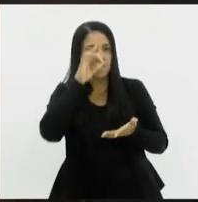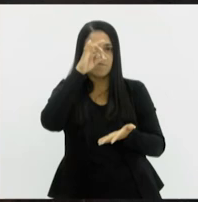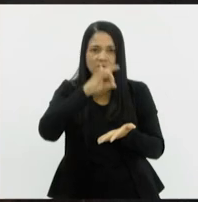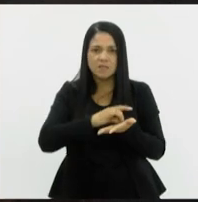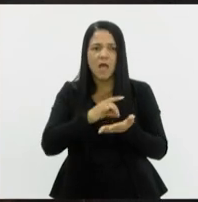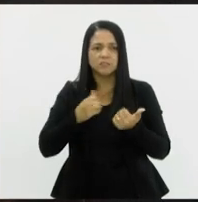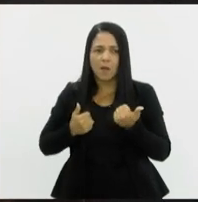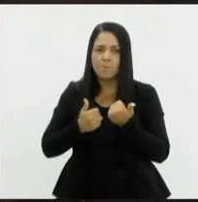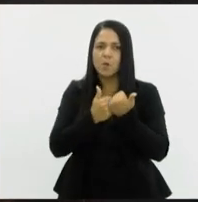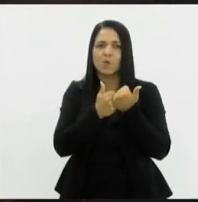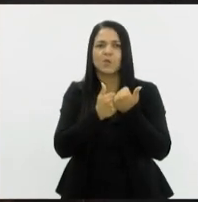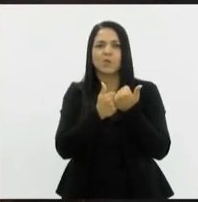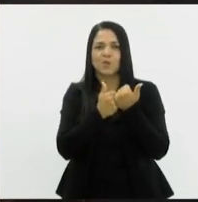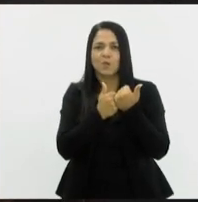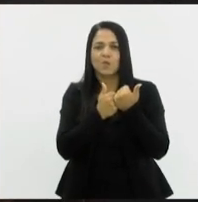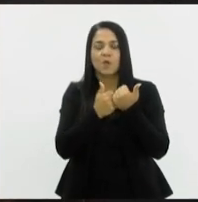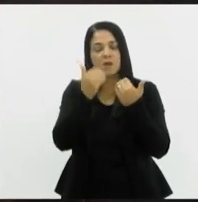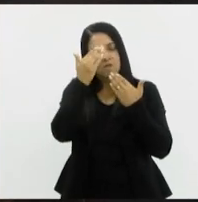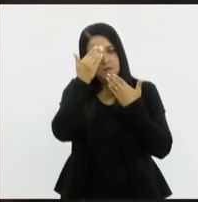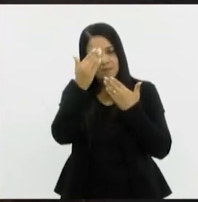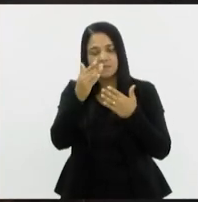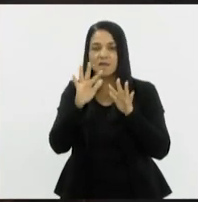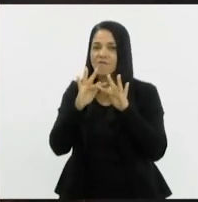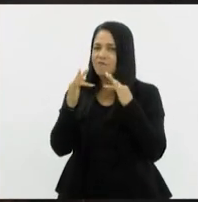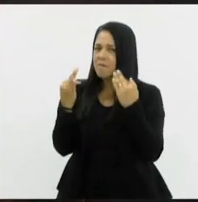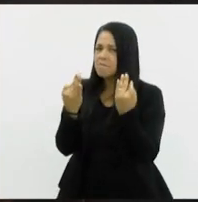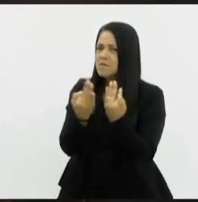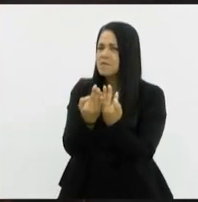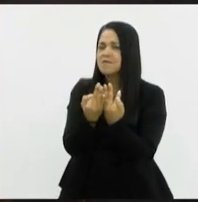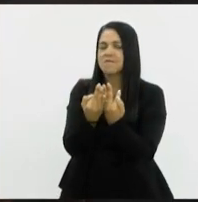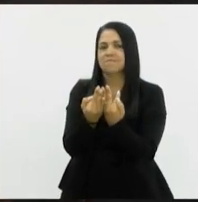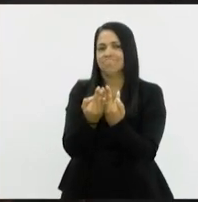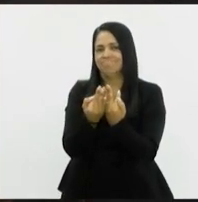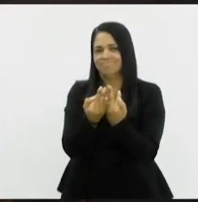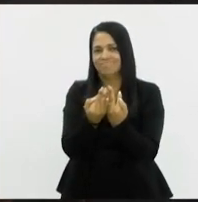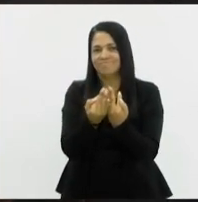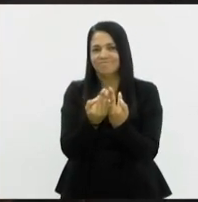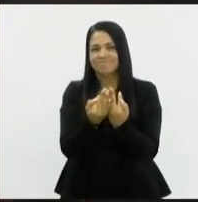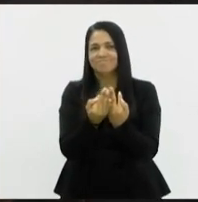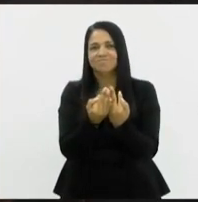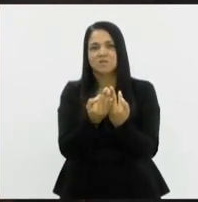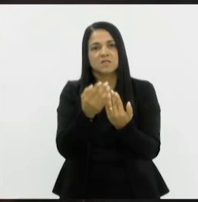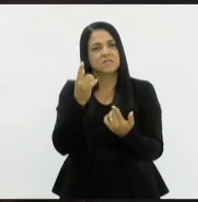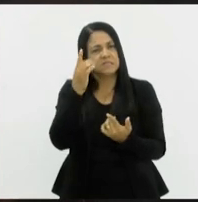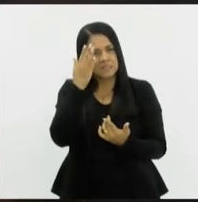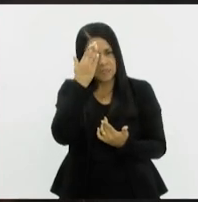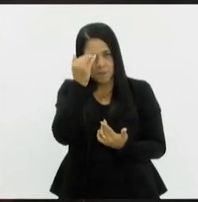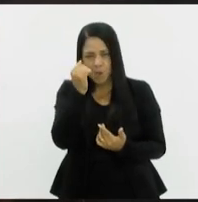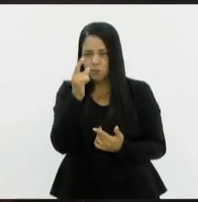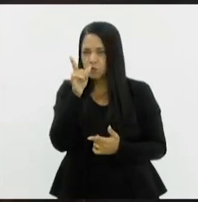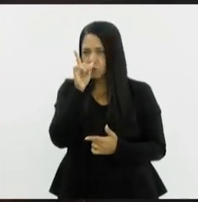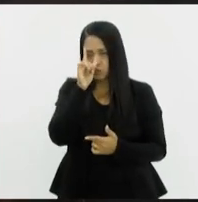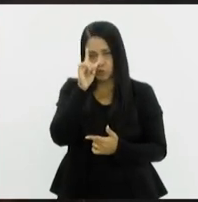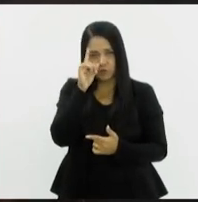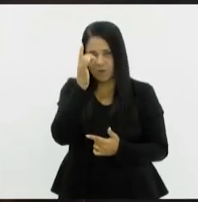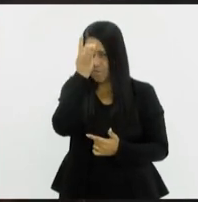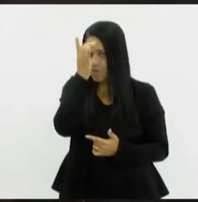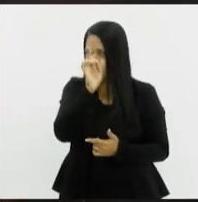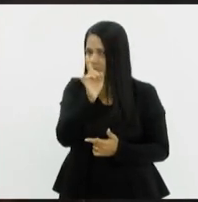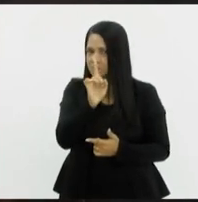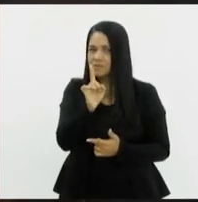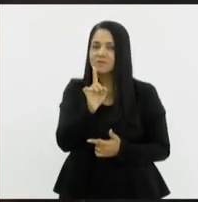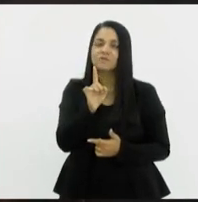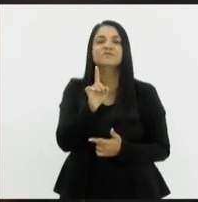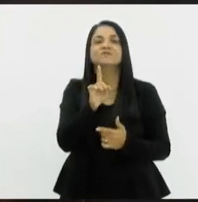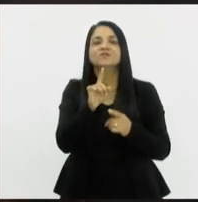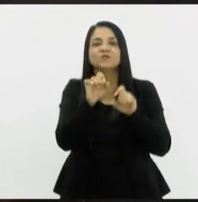muito agradecer também a essa família maravilhosa, porque nós sabemos que não é fácil o dia a dia do trabalho, do